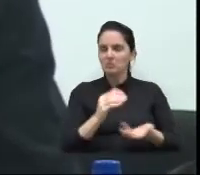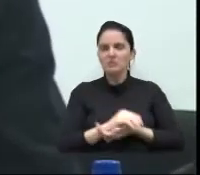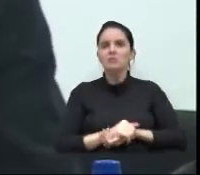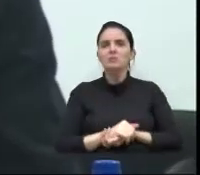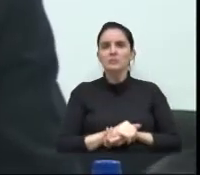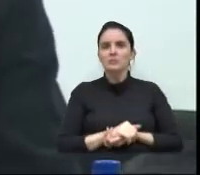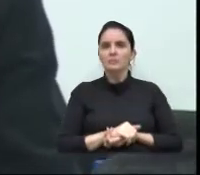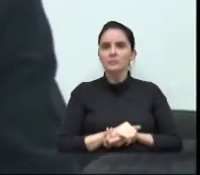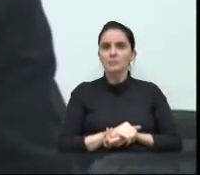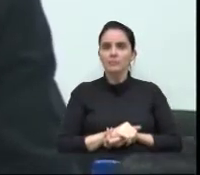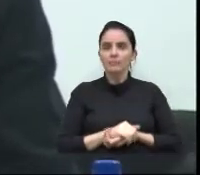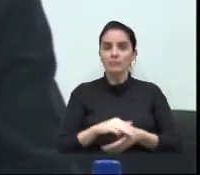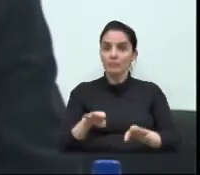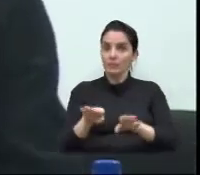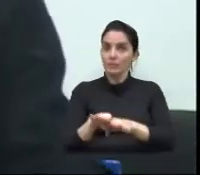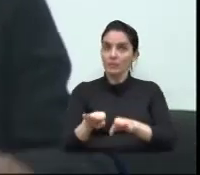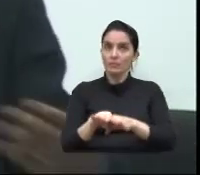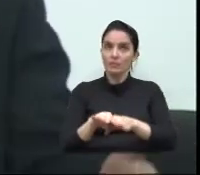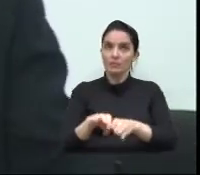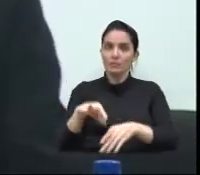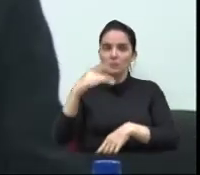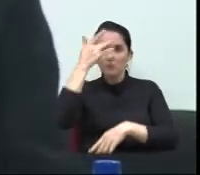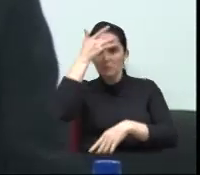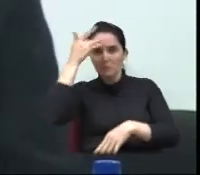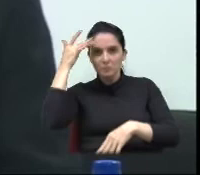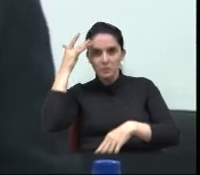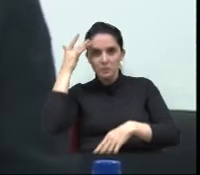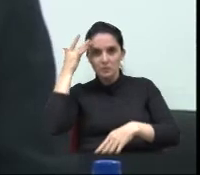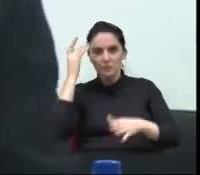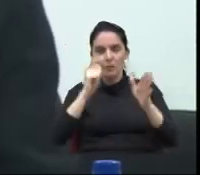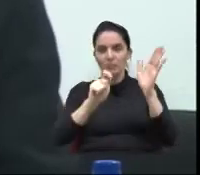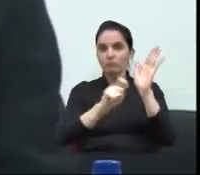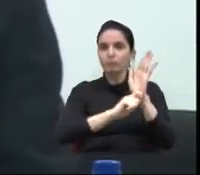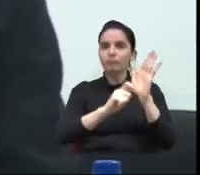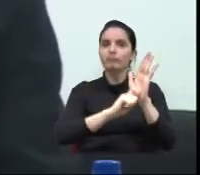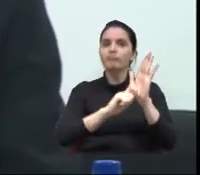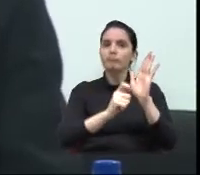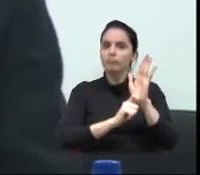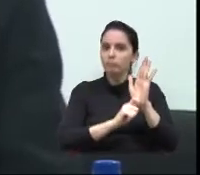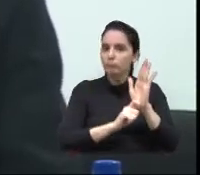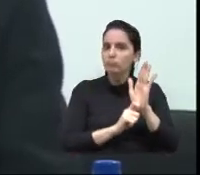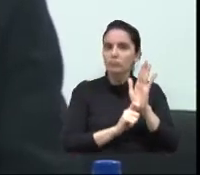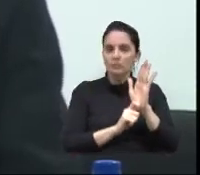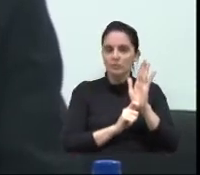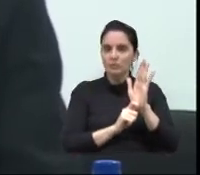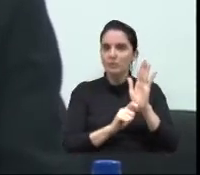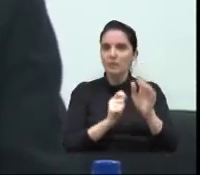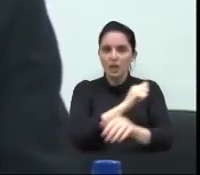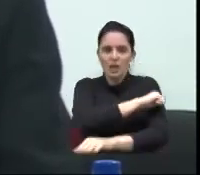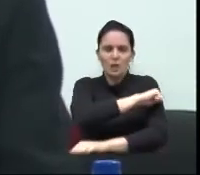né? Uso de entorpecentes por jovens naquele local, né?